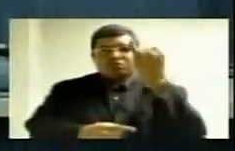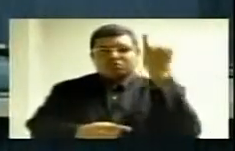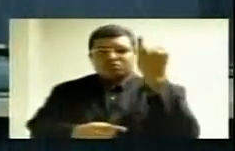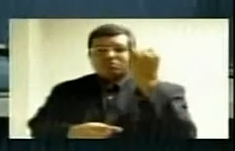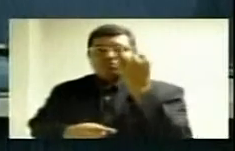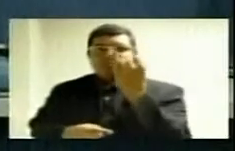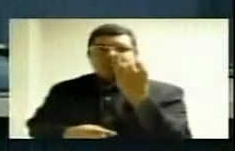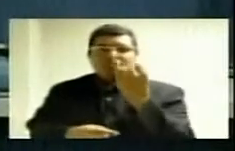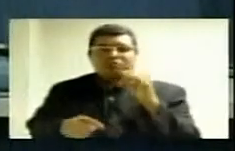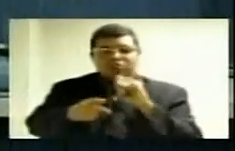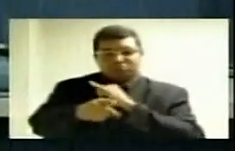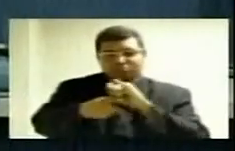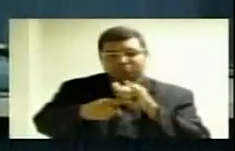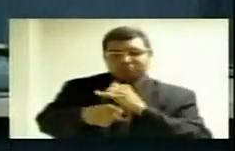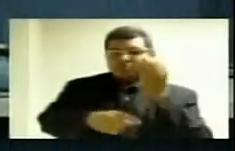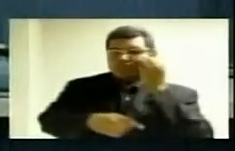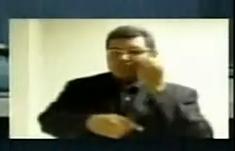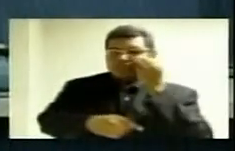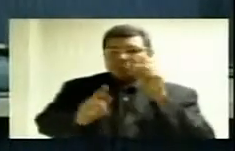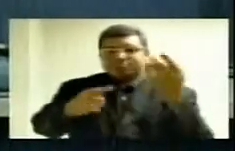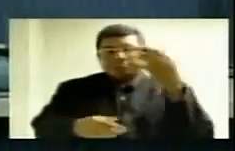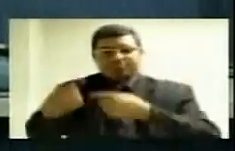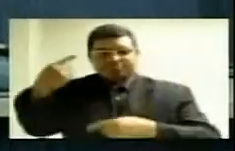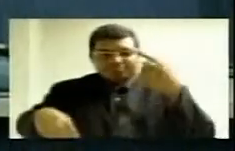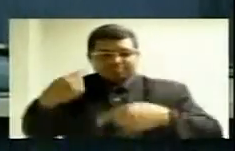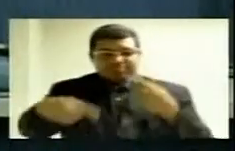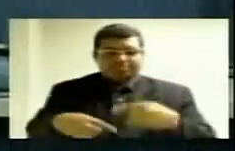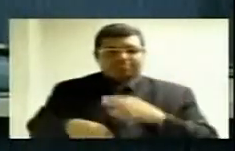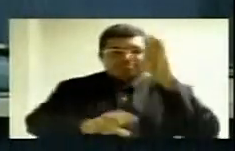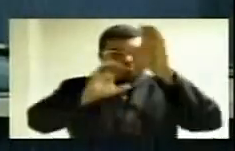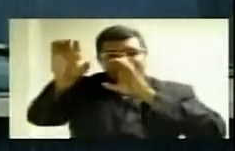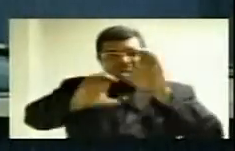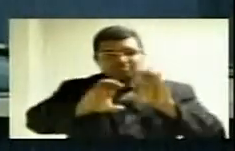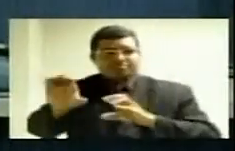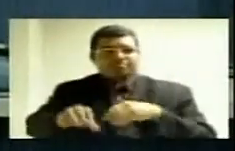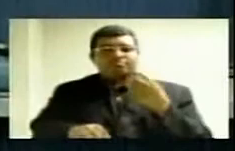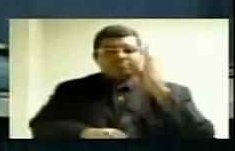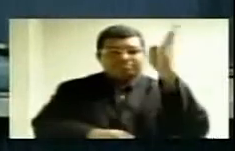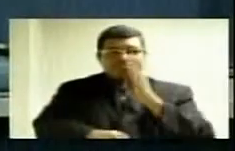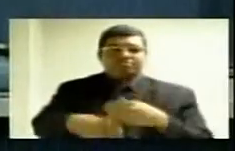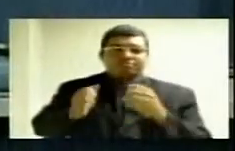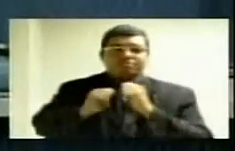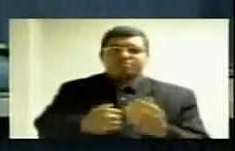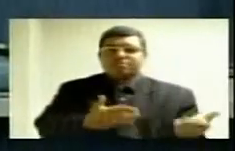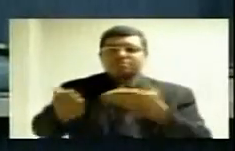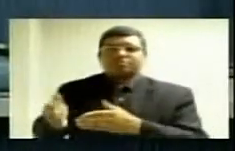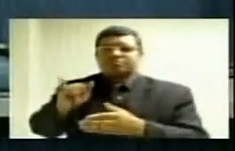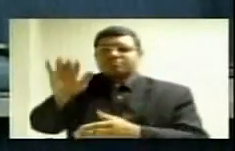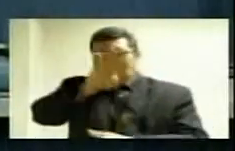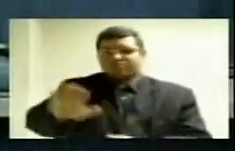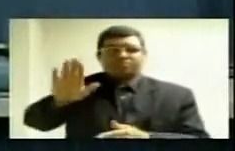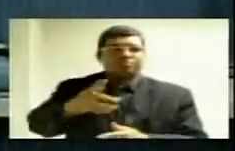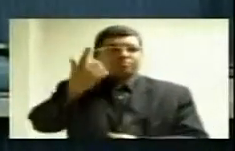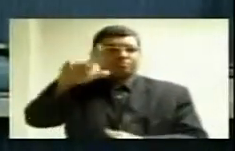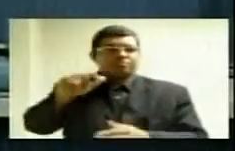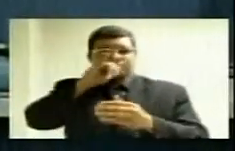importância estratégica do ponto de vista geopolítico da nossa região para o nosso país. Mas pode passar a tela? Isso é